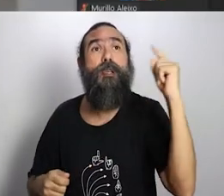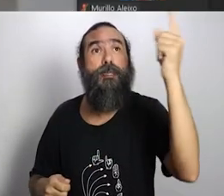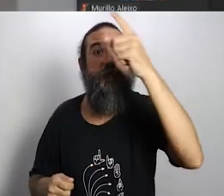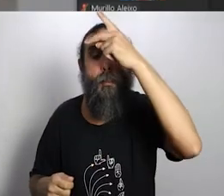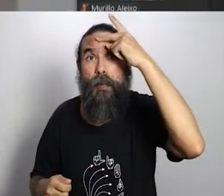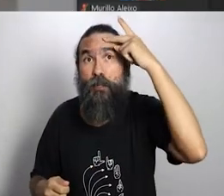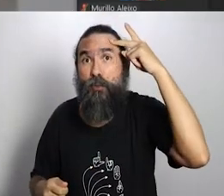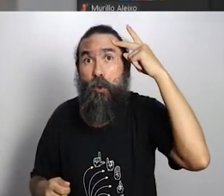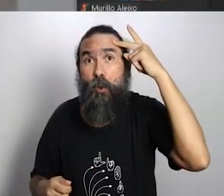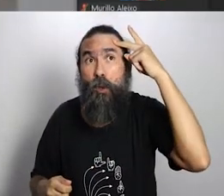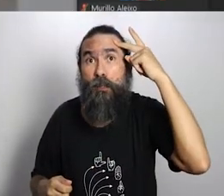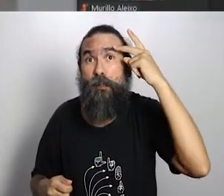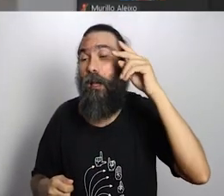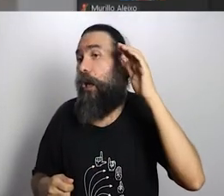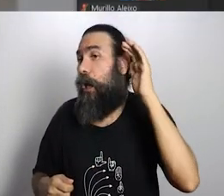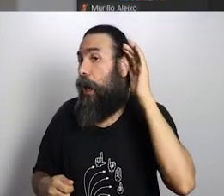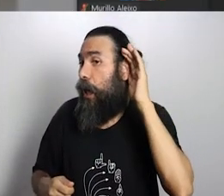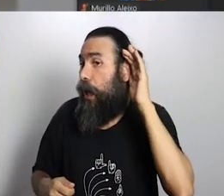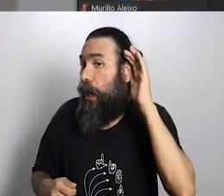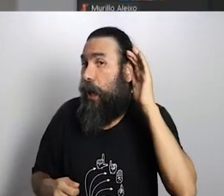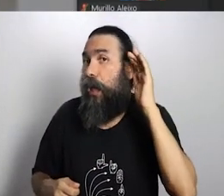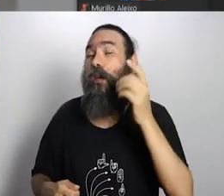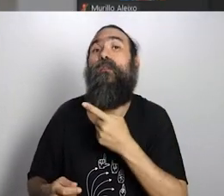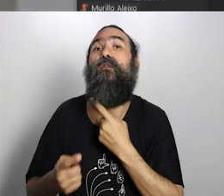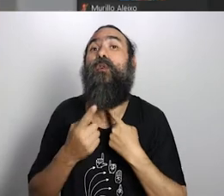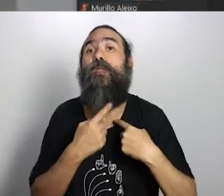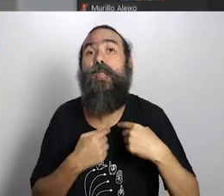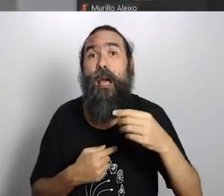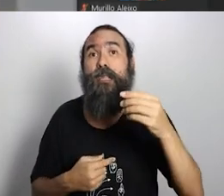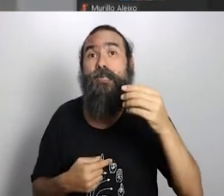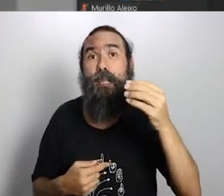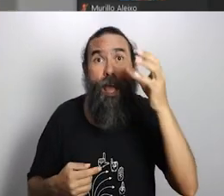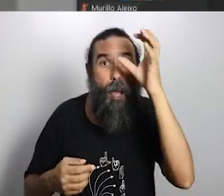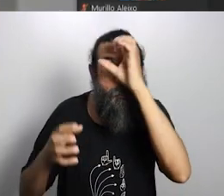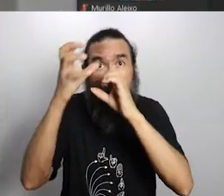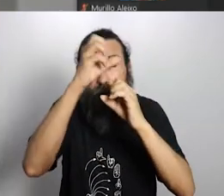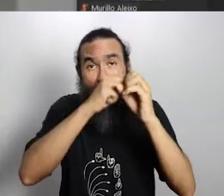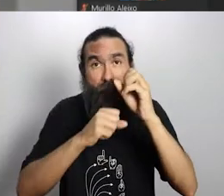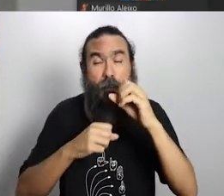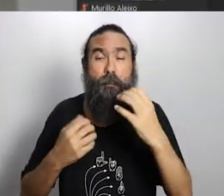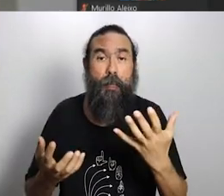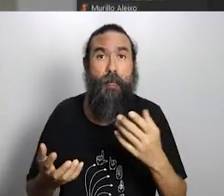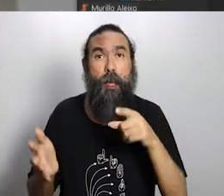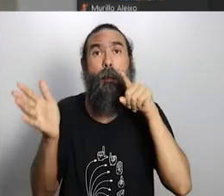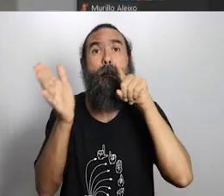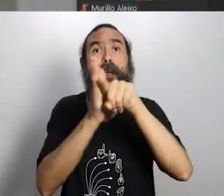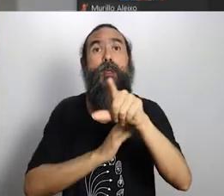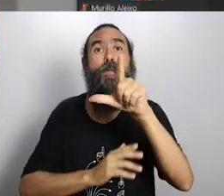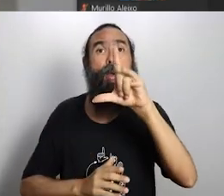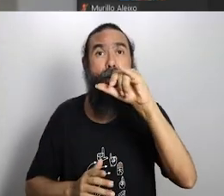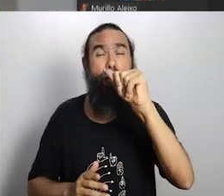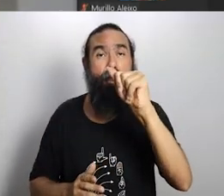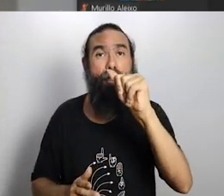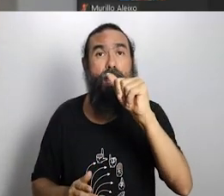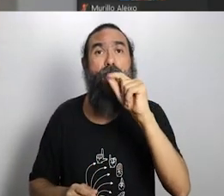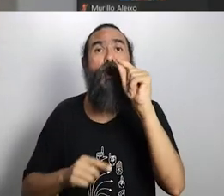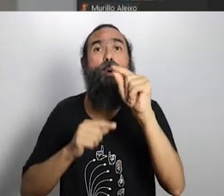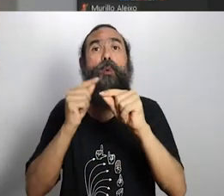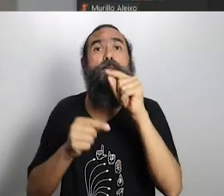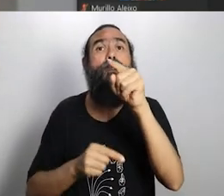Lia, se eu estiver me enganando, você diga como é que é a história. Mas perguntaram o que você esperava desse